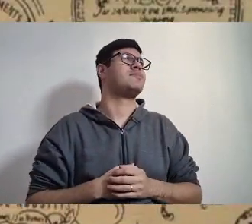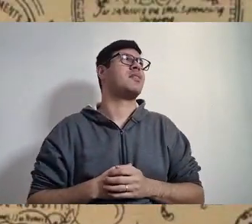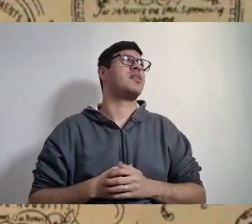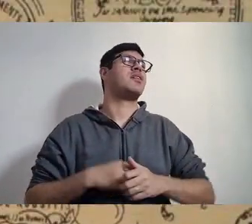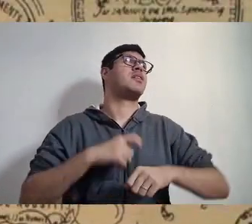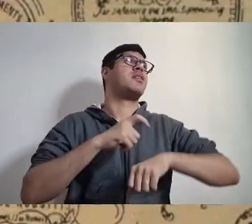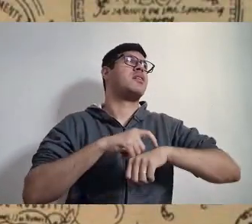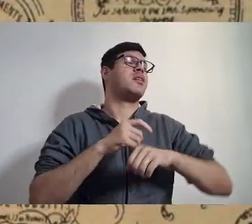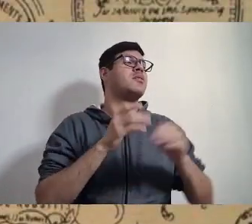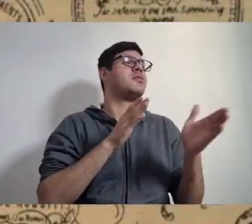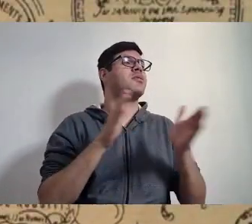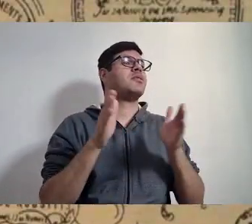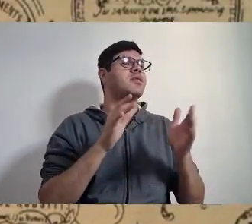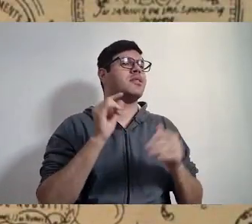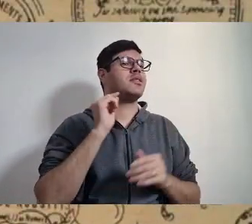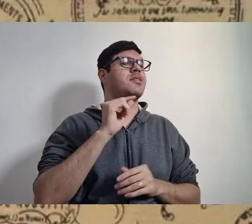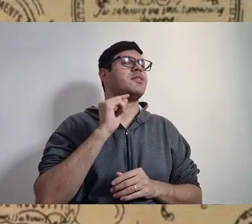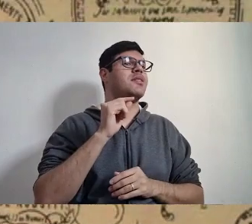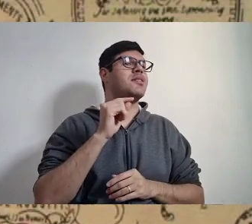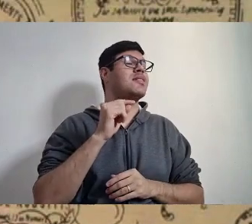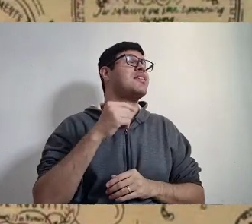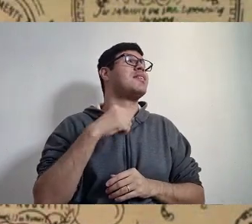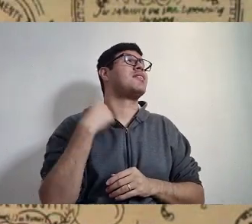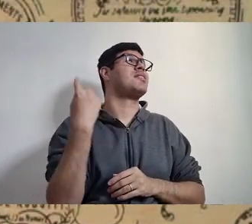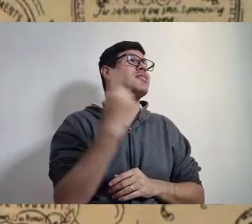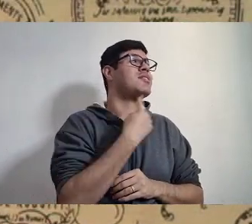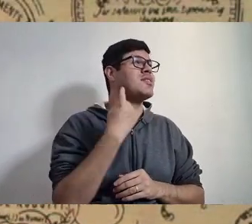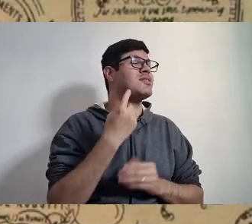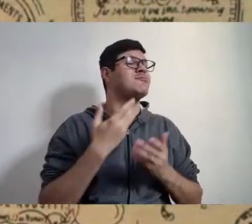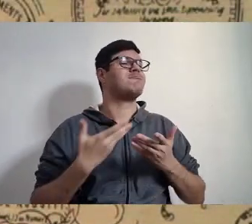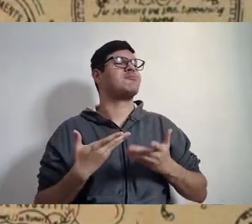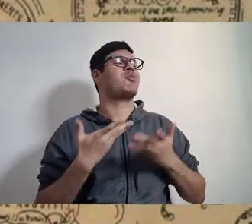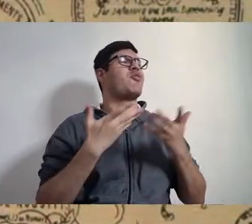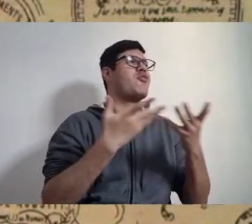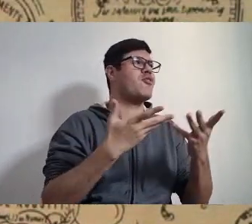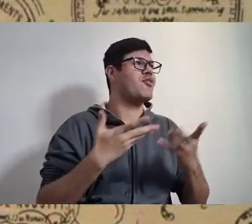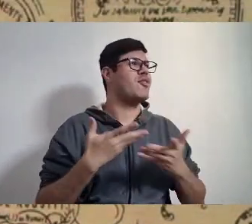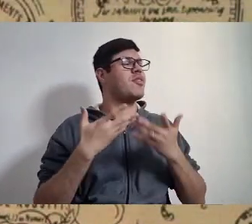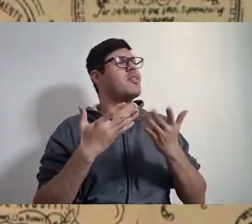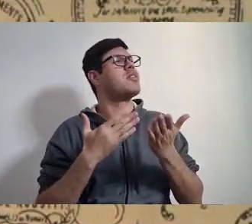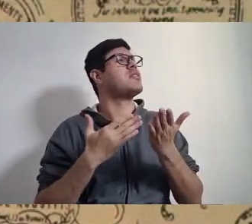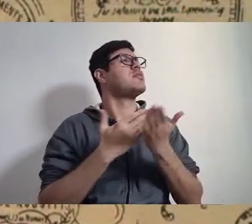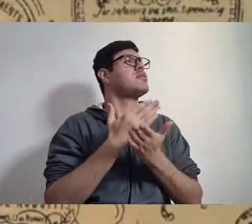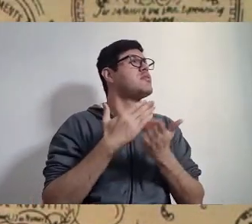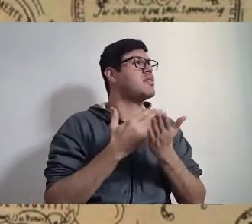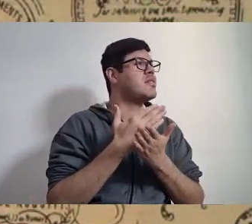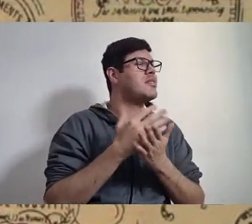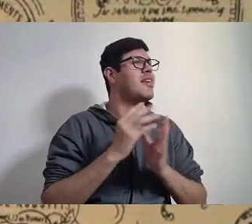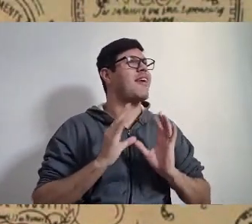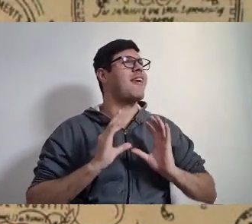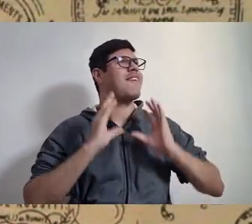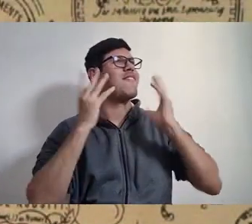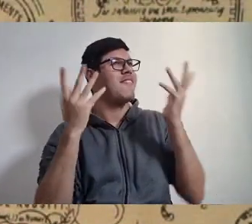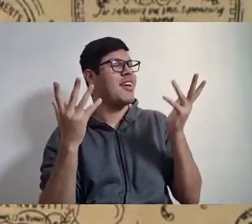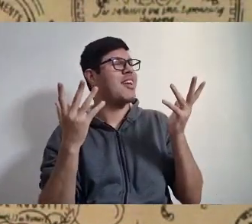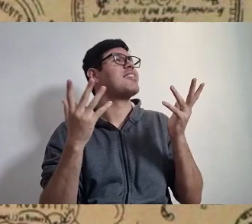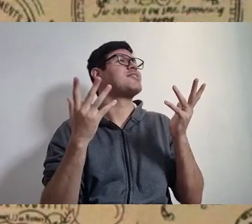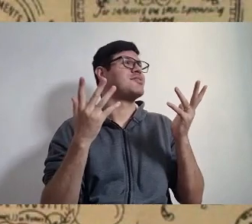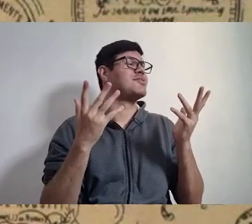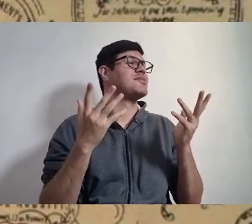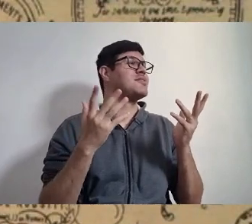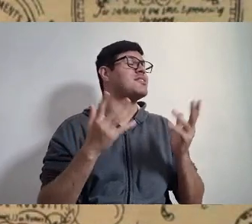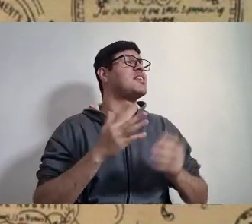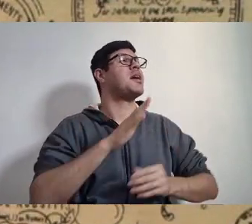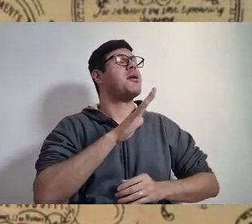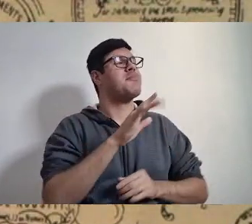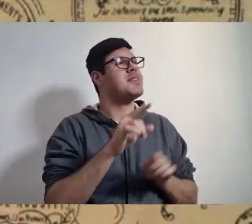Gil, que assim, a gente é muito convidado para participar de programas, eventos e tudo mais. Além